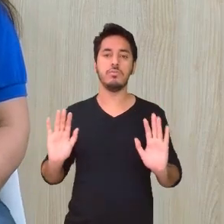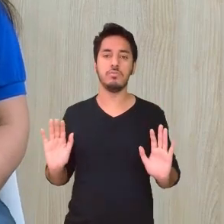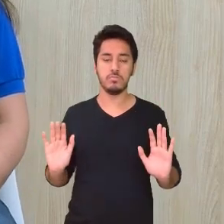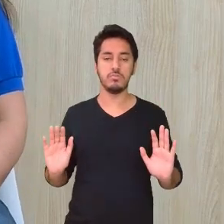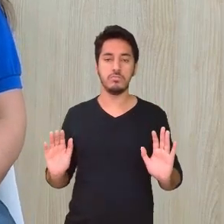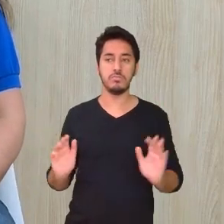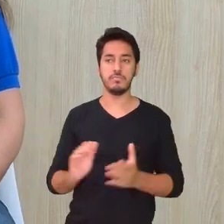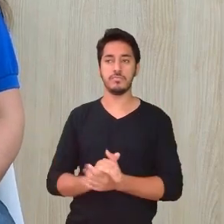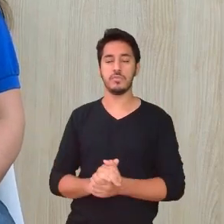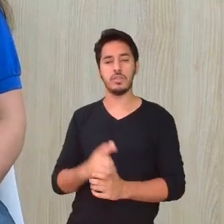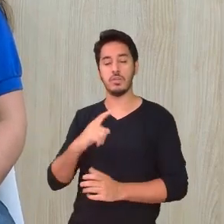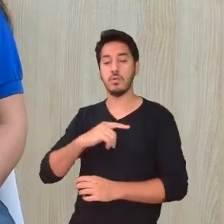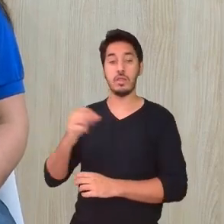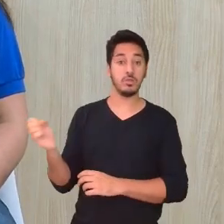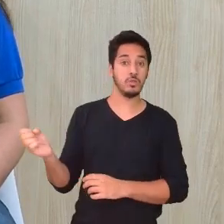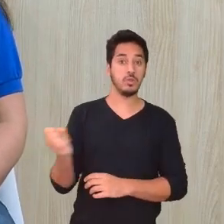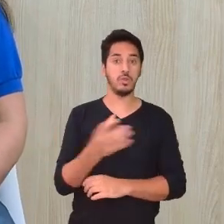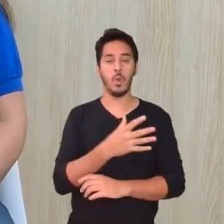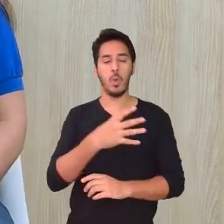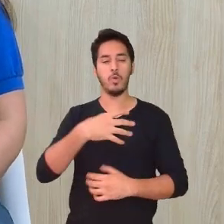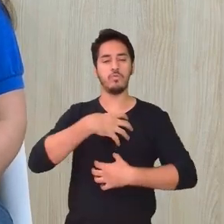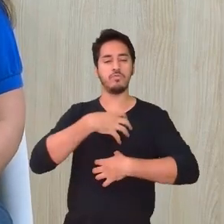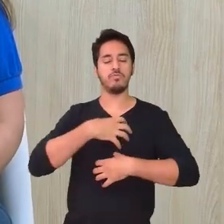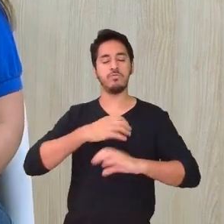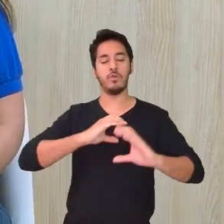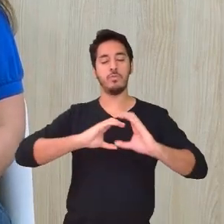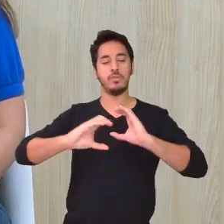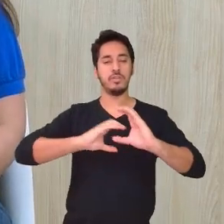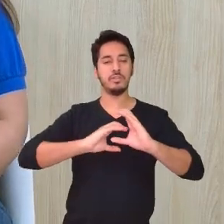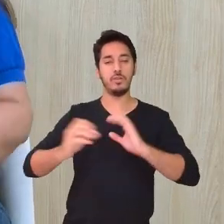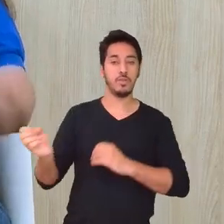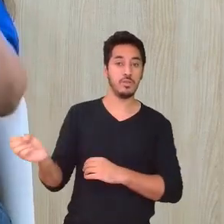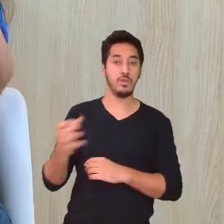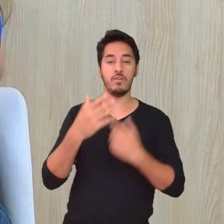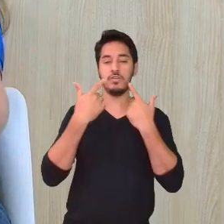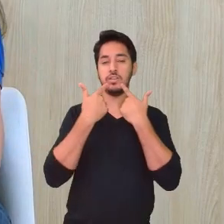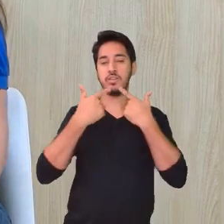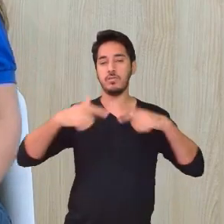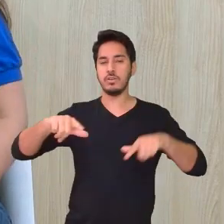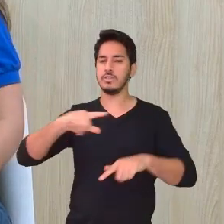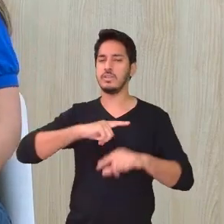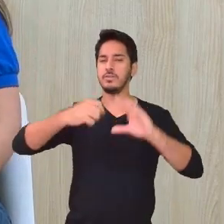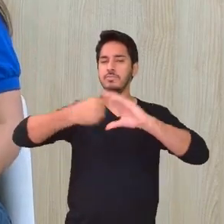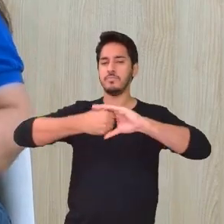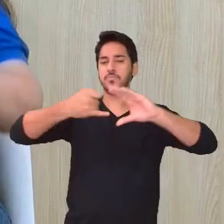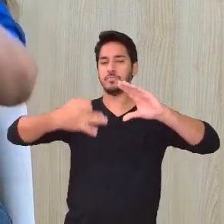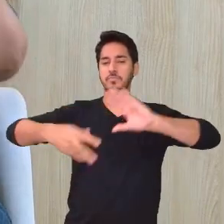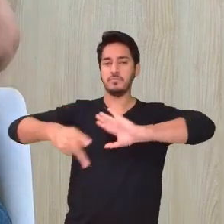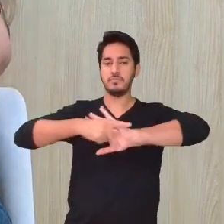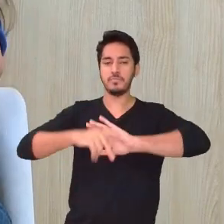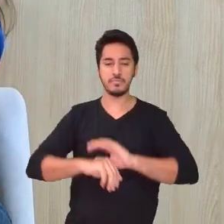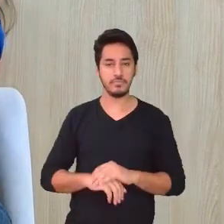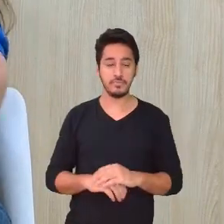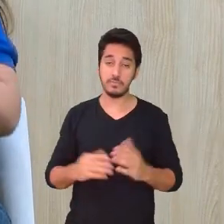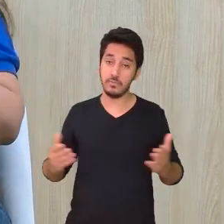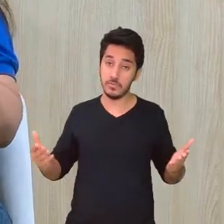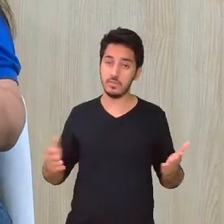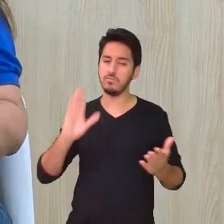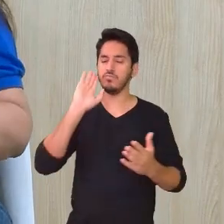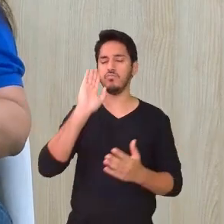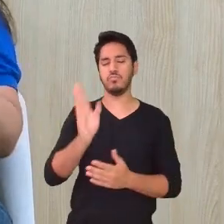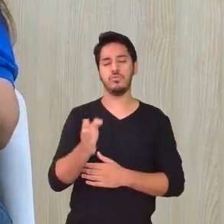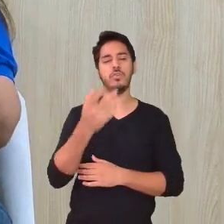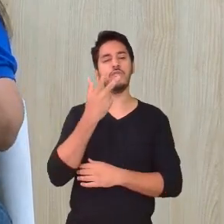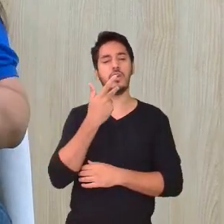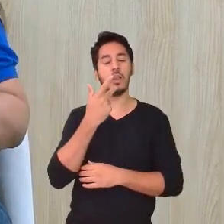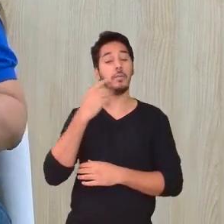É uma nova forma de comunicação, é uma nova forma de linguagem que tem suas características próprias. Então, de uma vez por